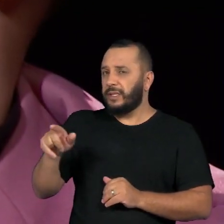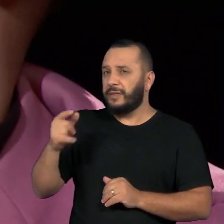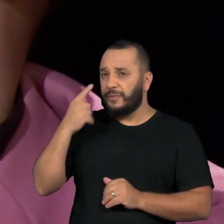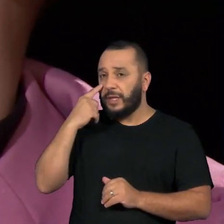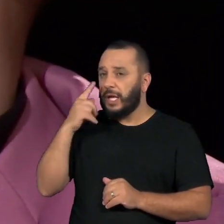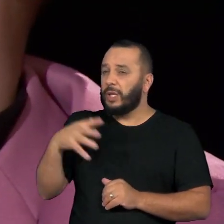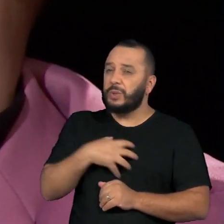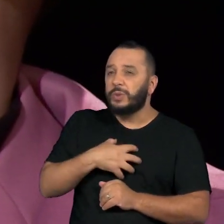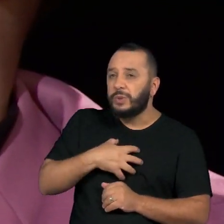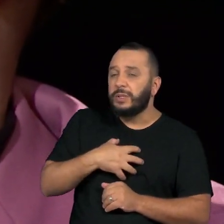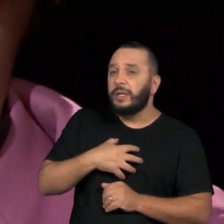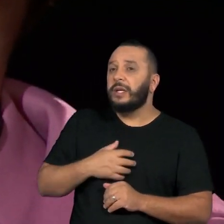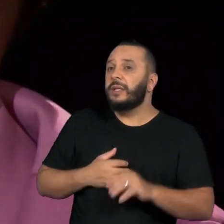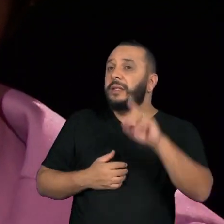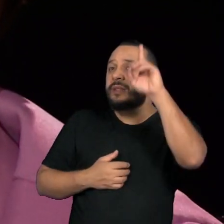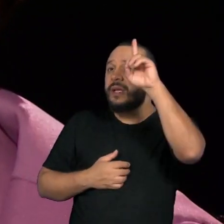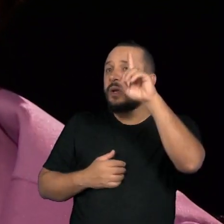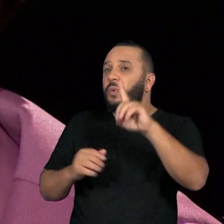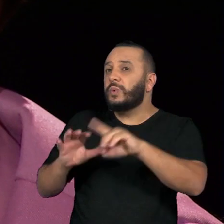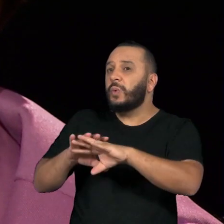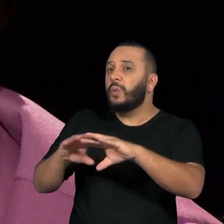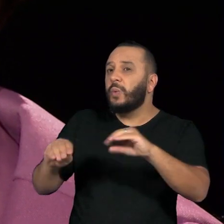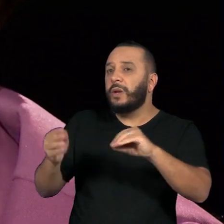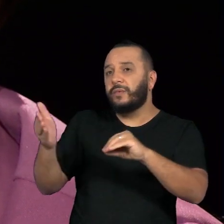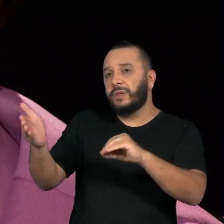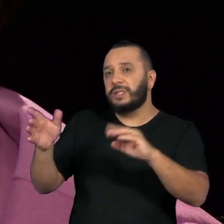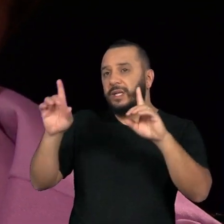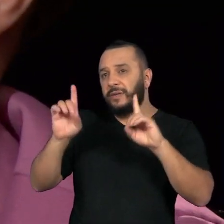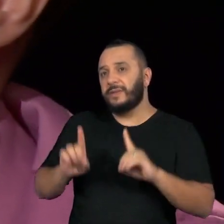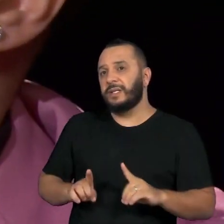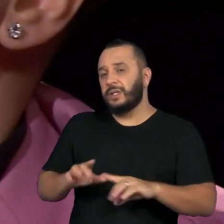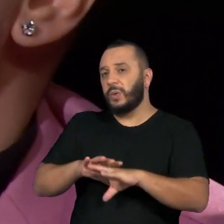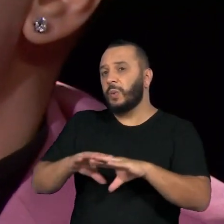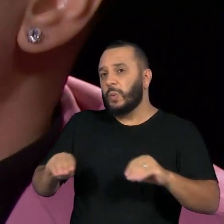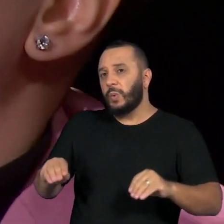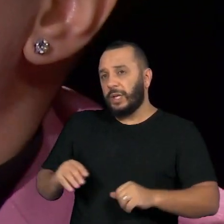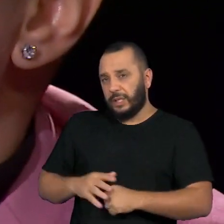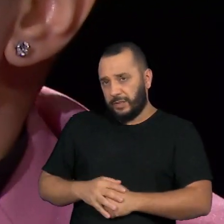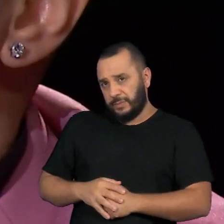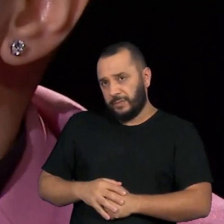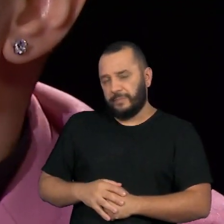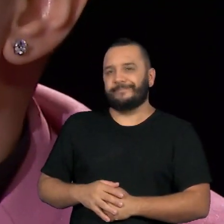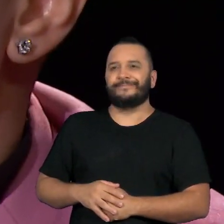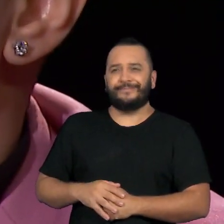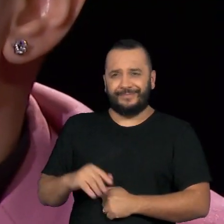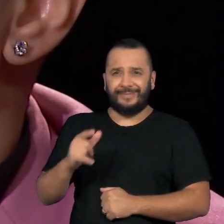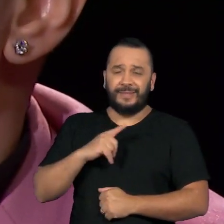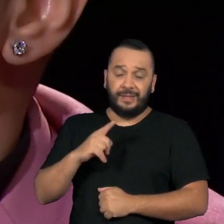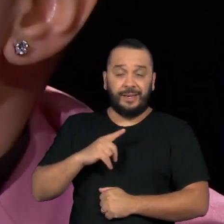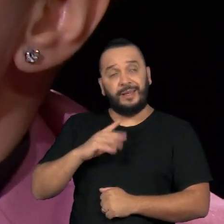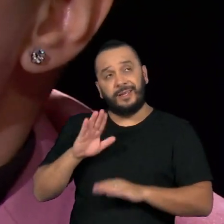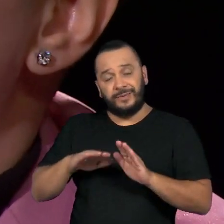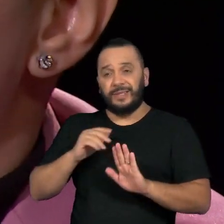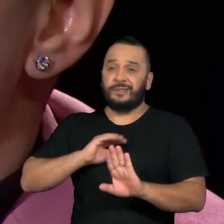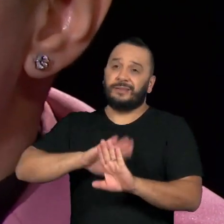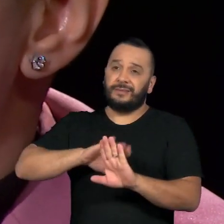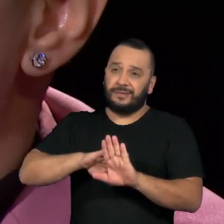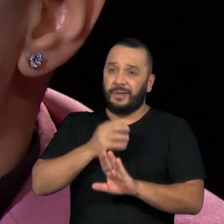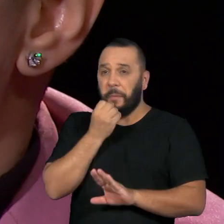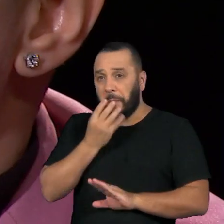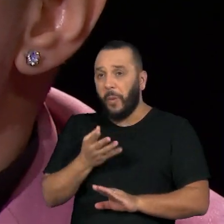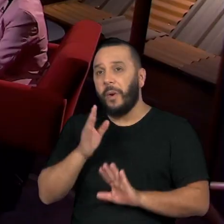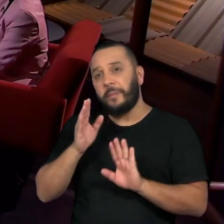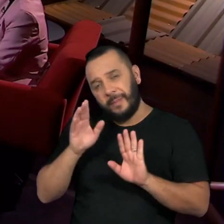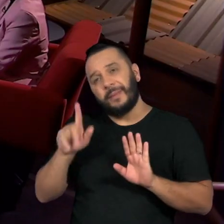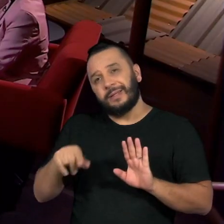poxa, tomara que Deus te cure dessa deficiência que você tem. Eu sei que está carregado de boa intenção, mas é